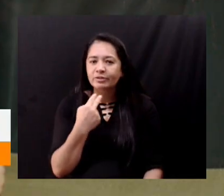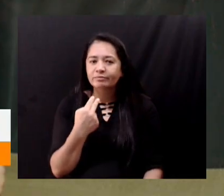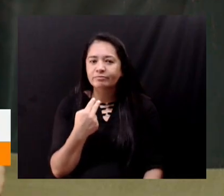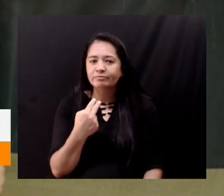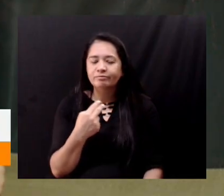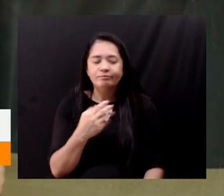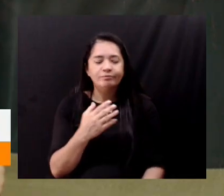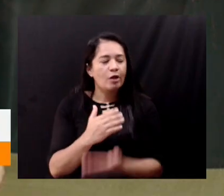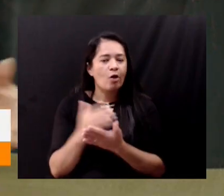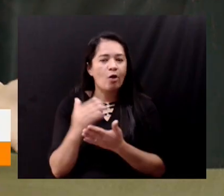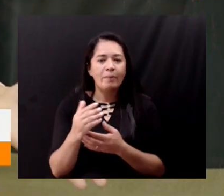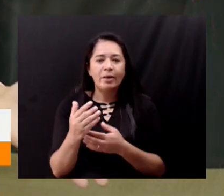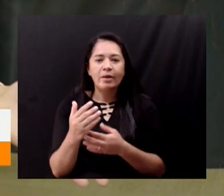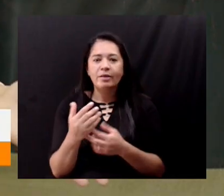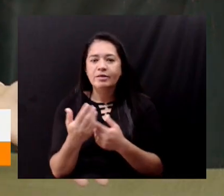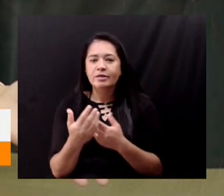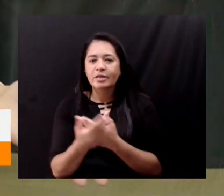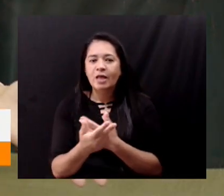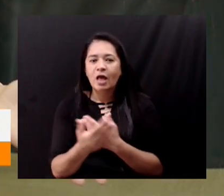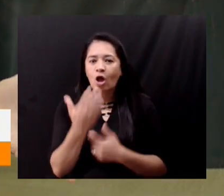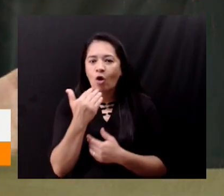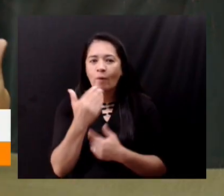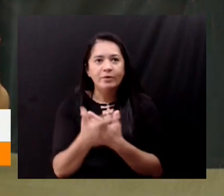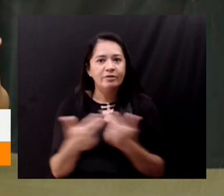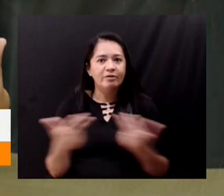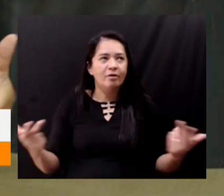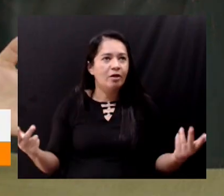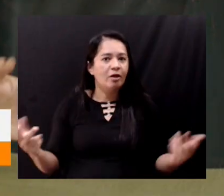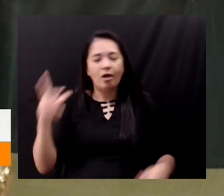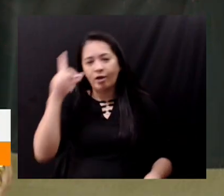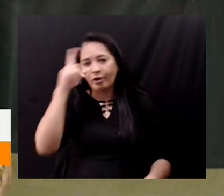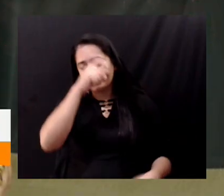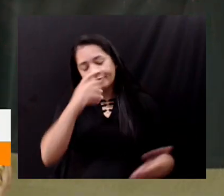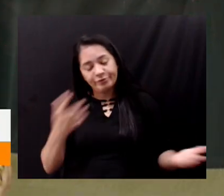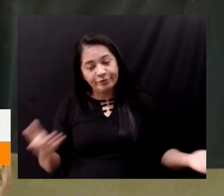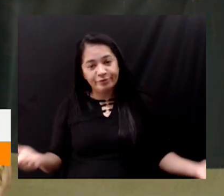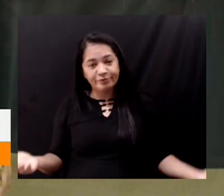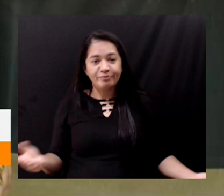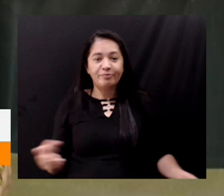aparecer comida do nada, né? Aí fica difícil também. Mas, como disse